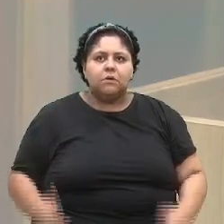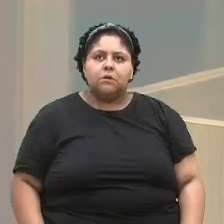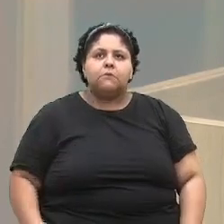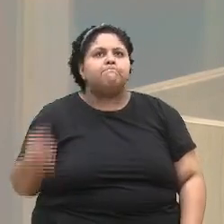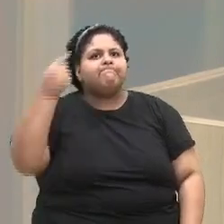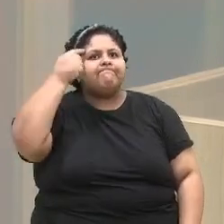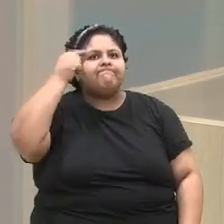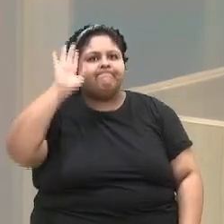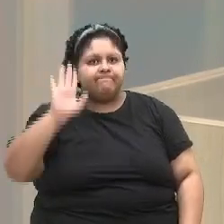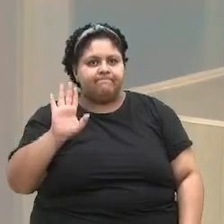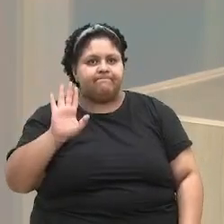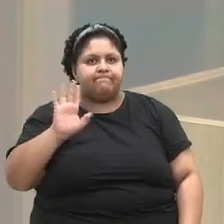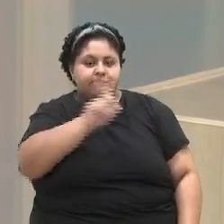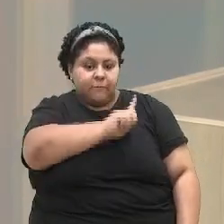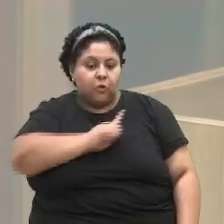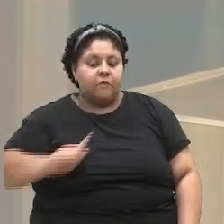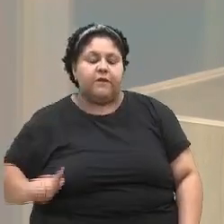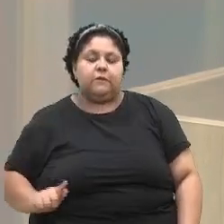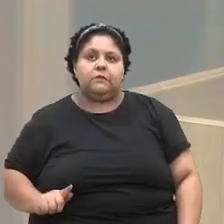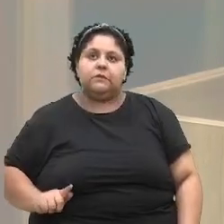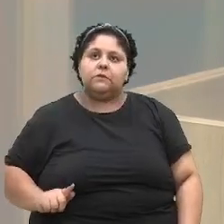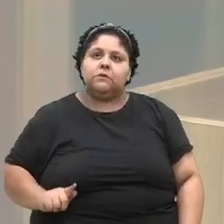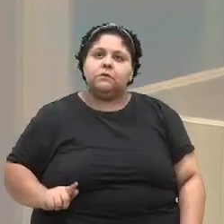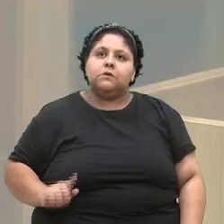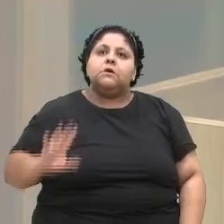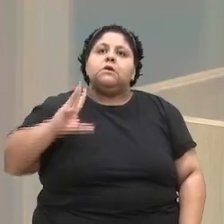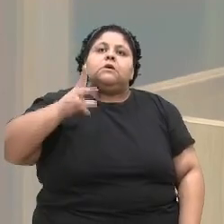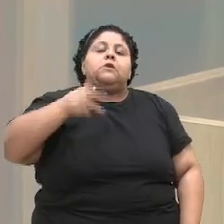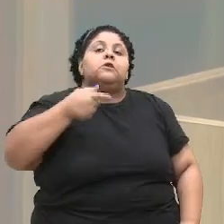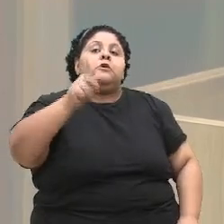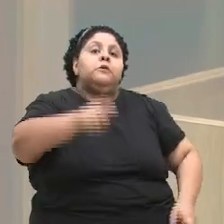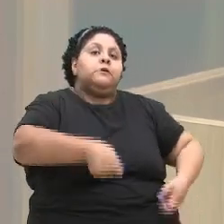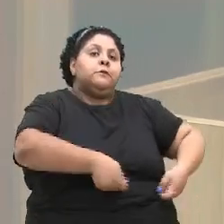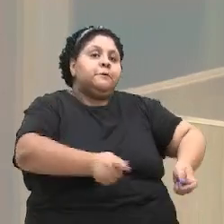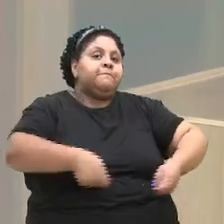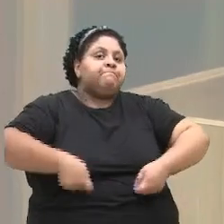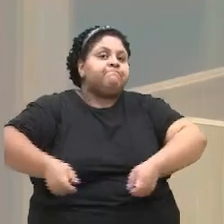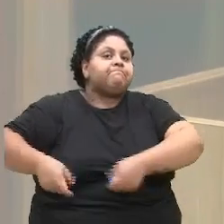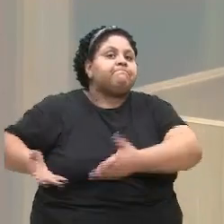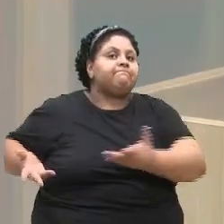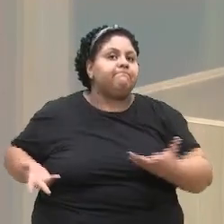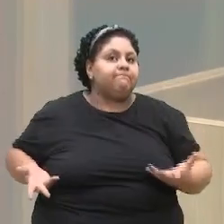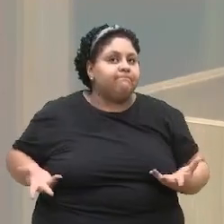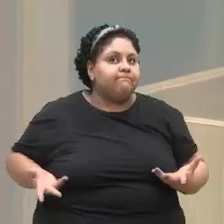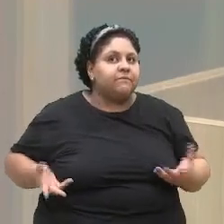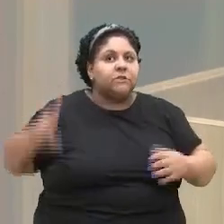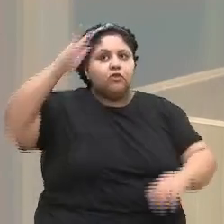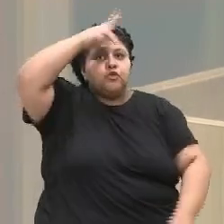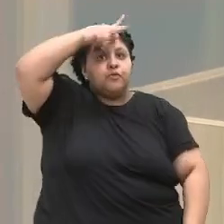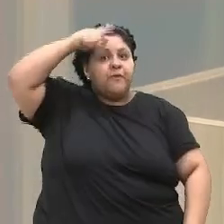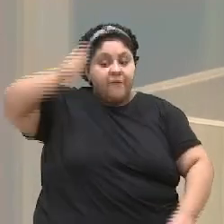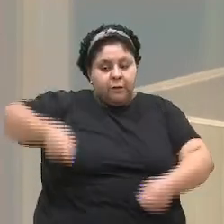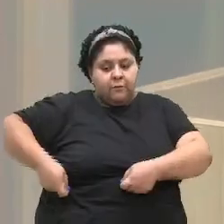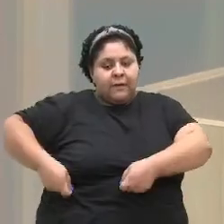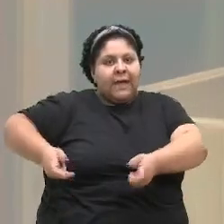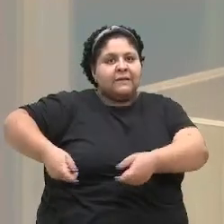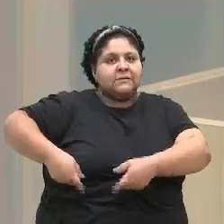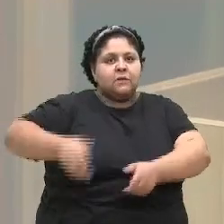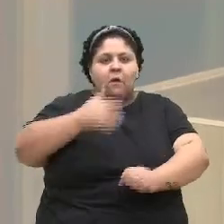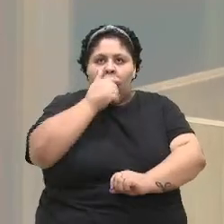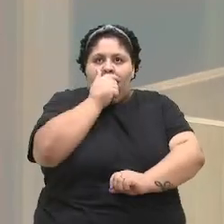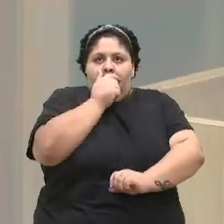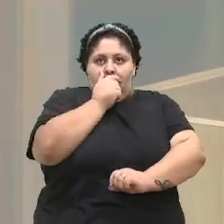pense Governador quanto o senhor gasta quanto que os prefeitos gasta